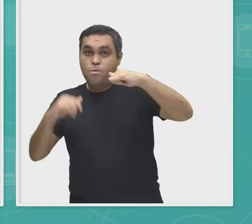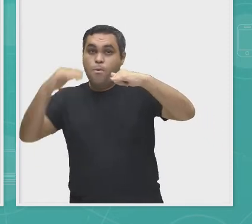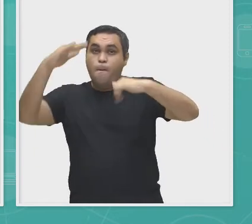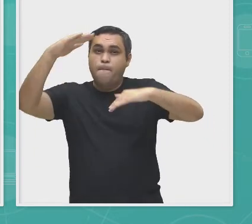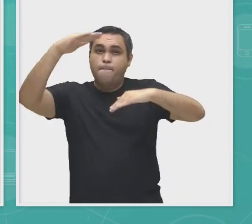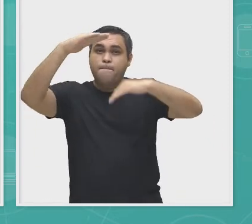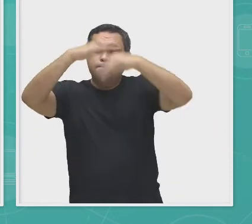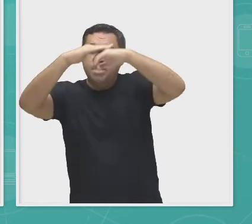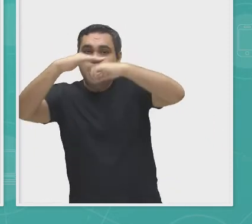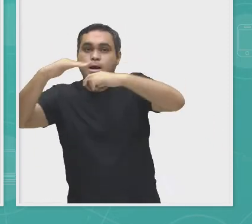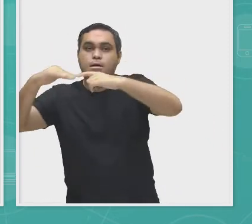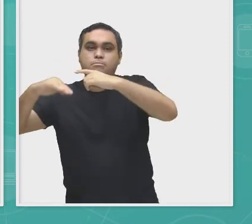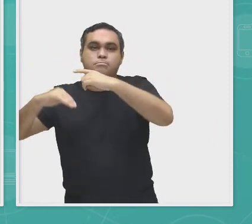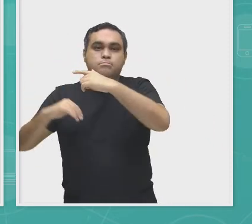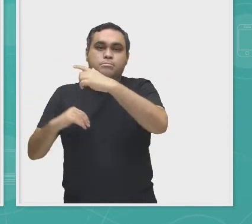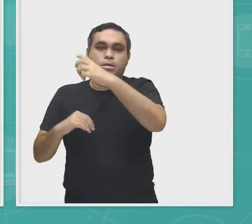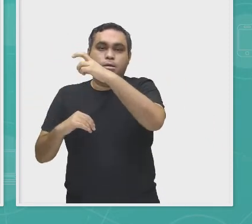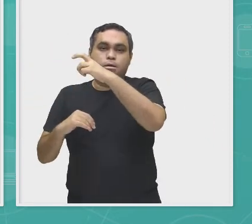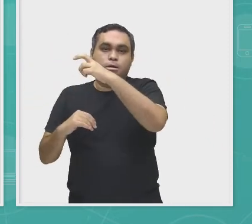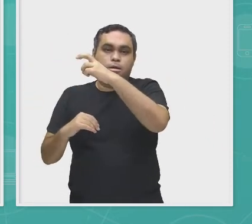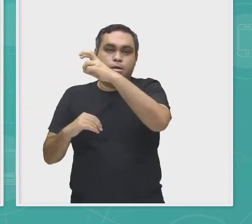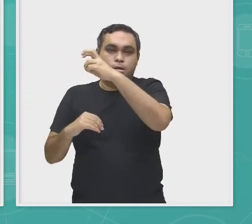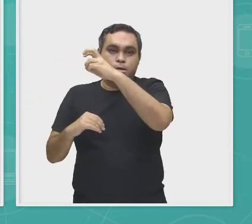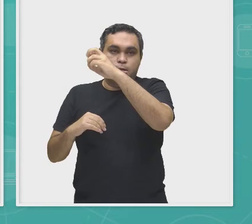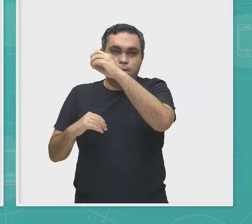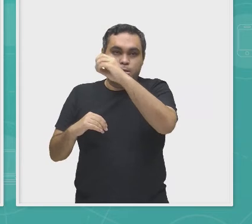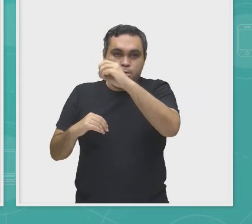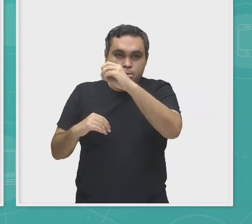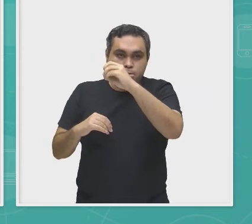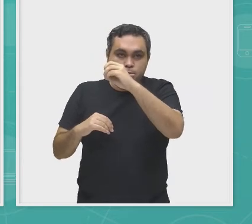com tempo bom e temperatura de 25 graus.